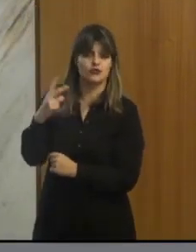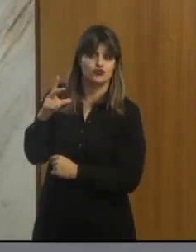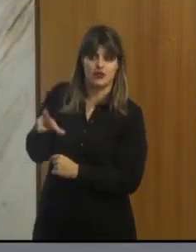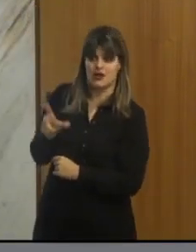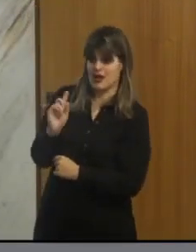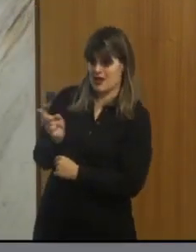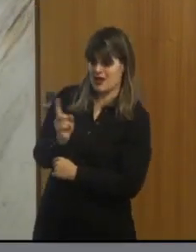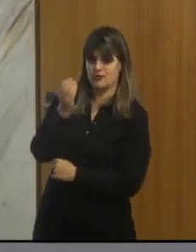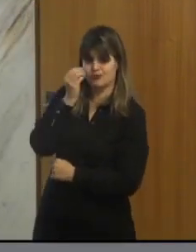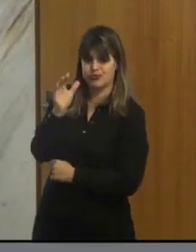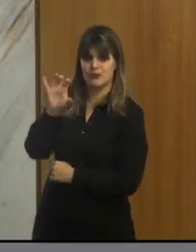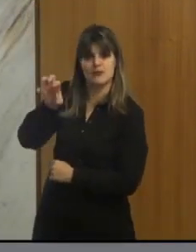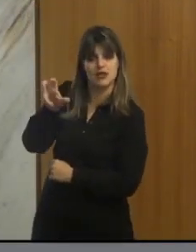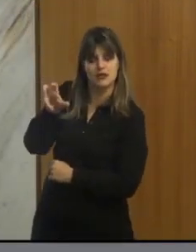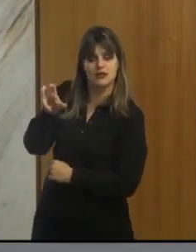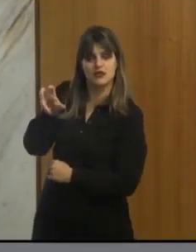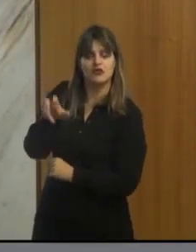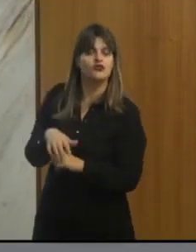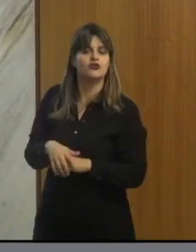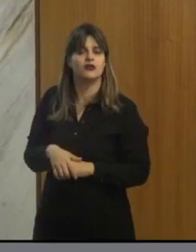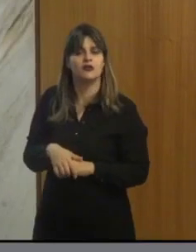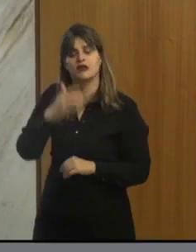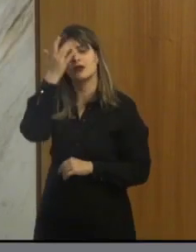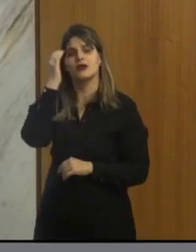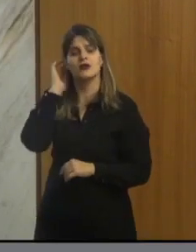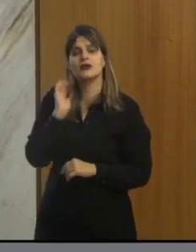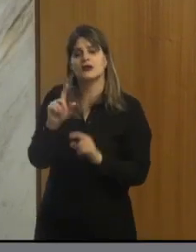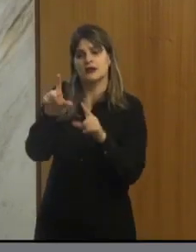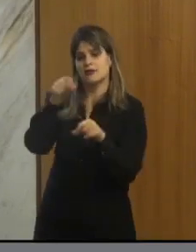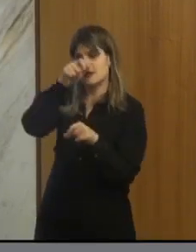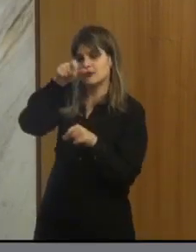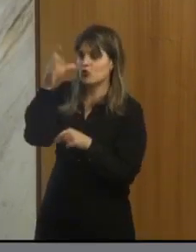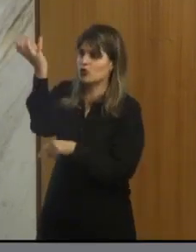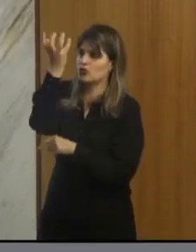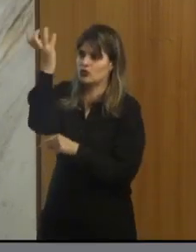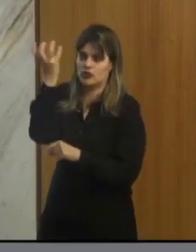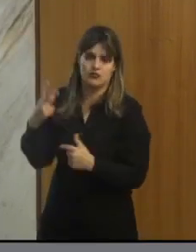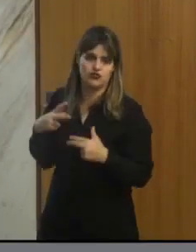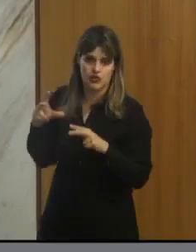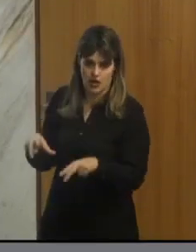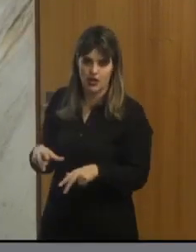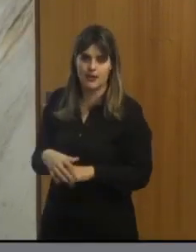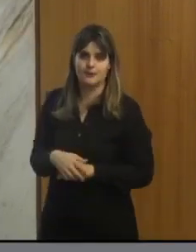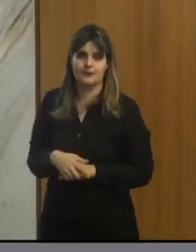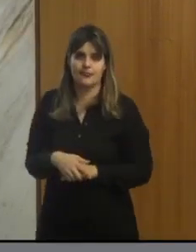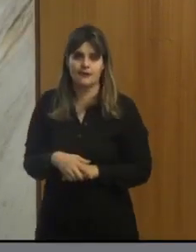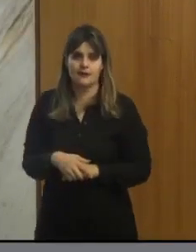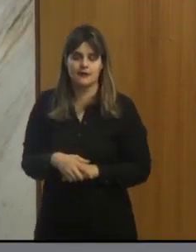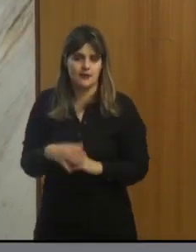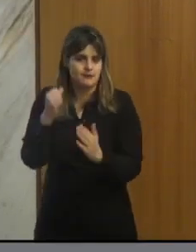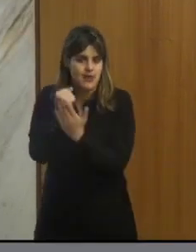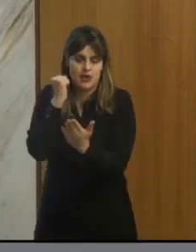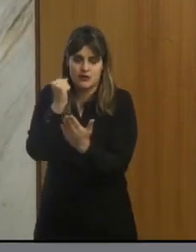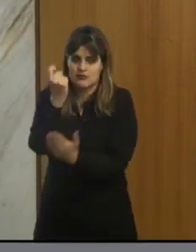sem dúvida, um país, e que identifica também os portugueses, a cultura portuguesa. Há uma marca